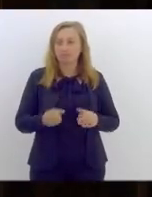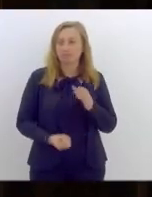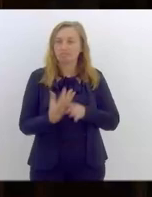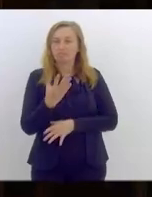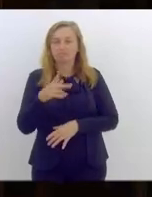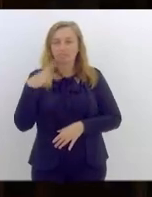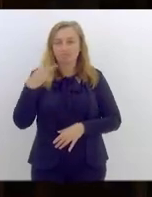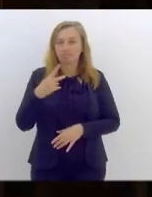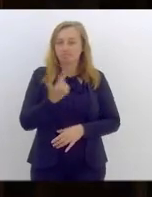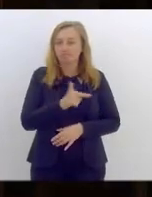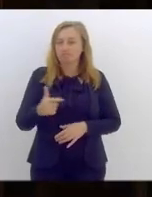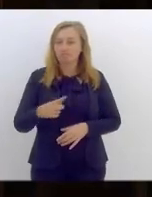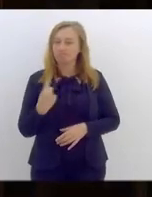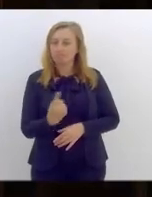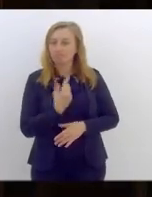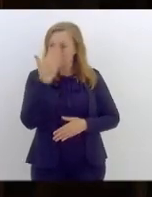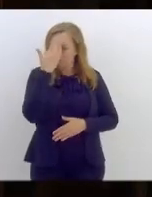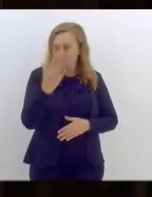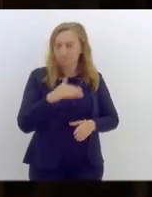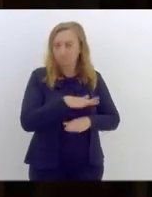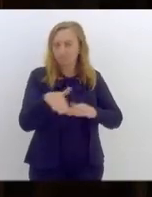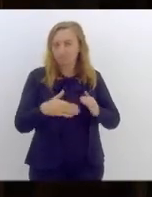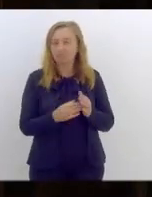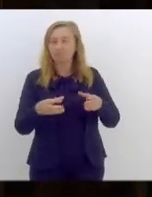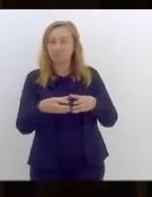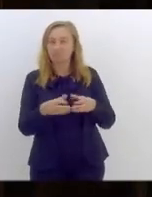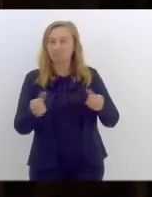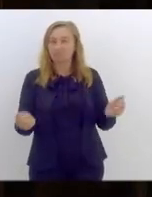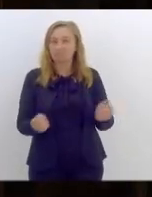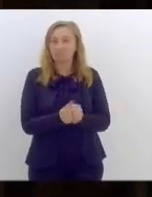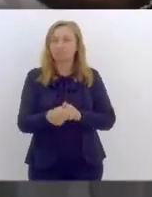muito obrigada a toda a minha equipe que trabalhou junto comigo.